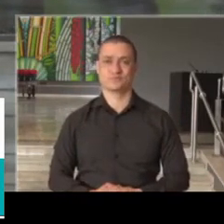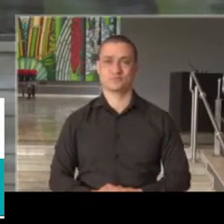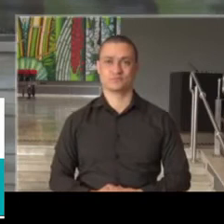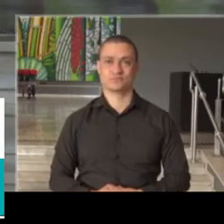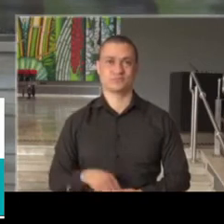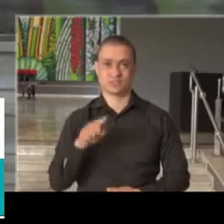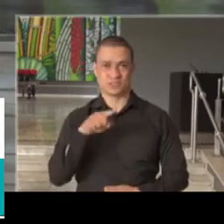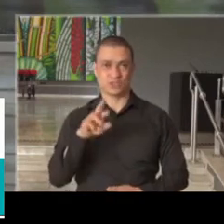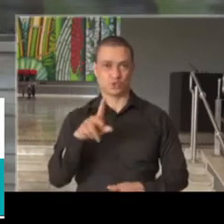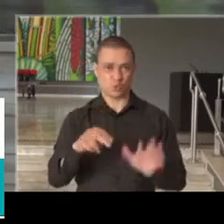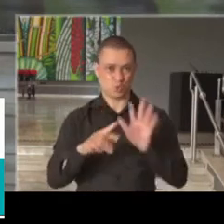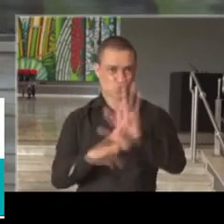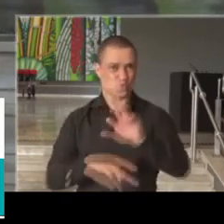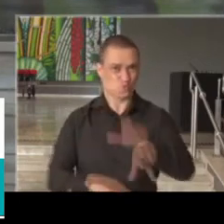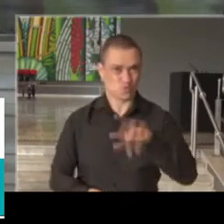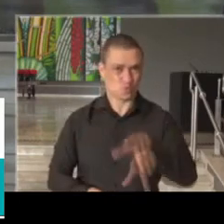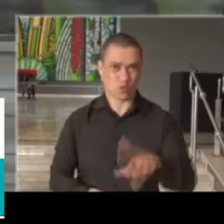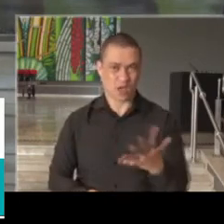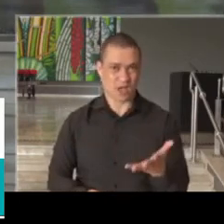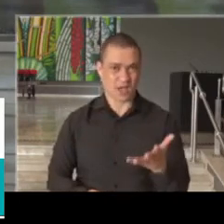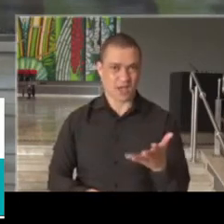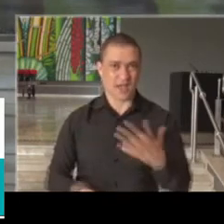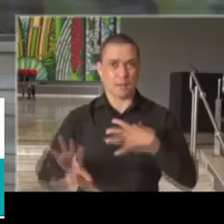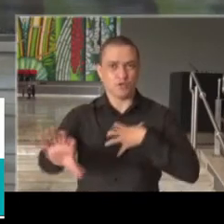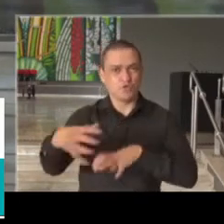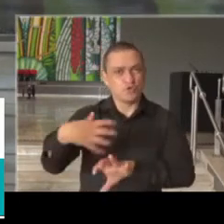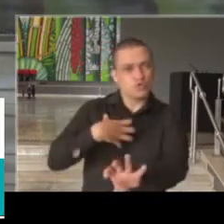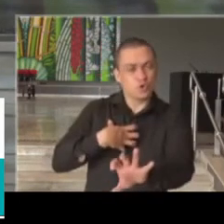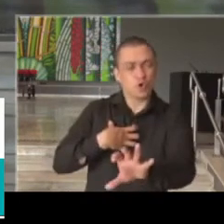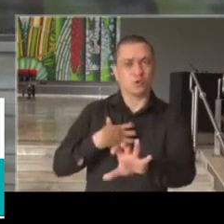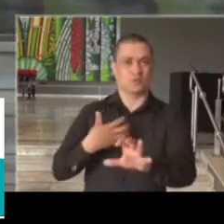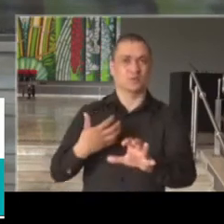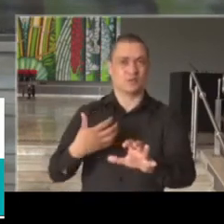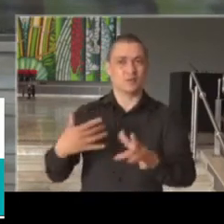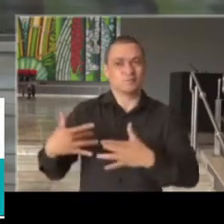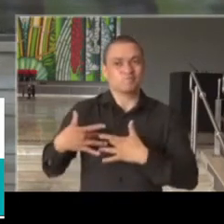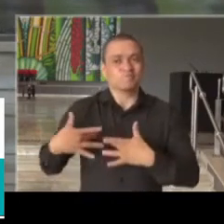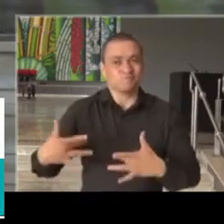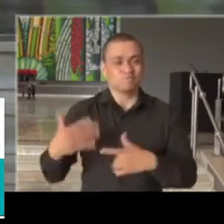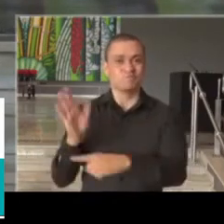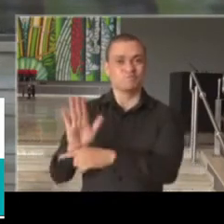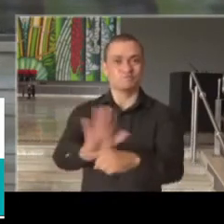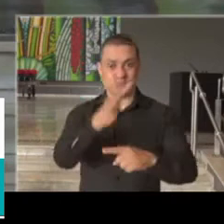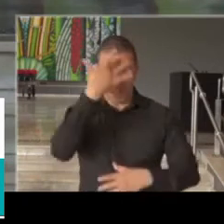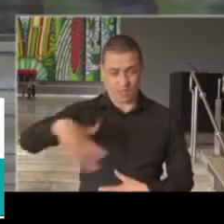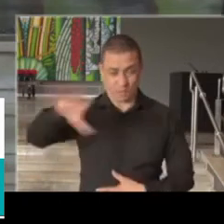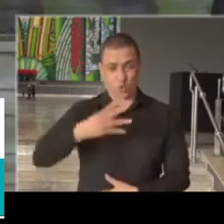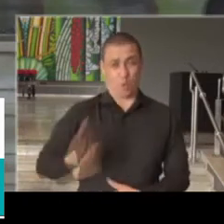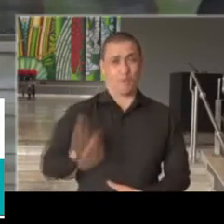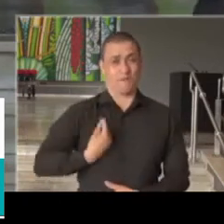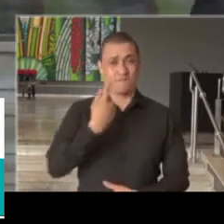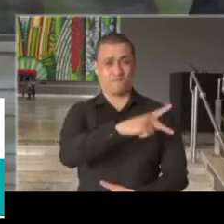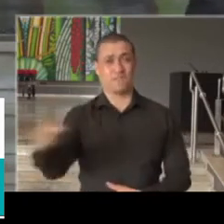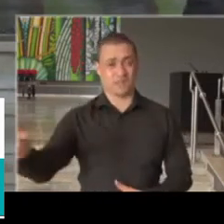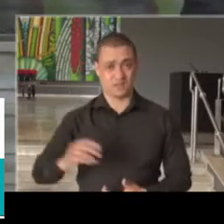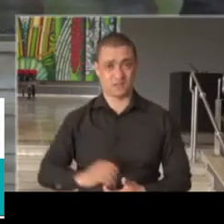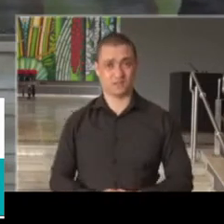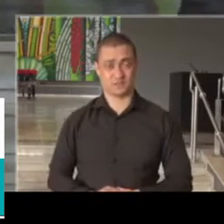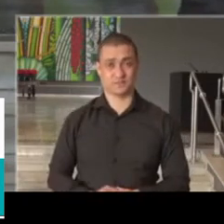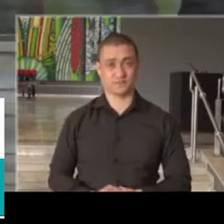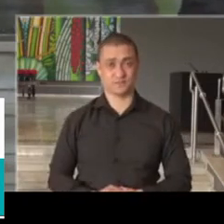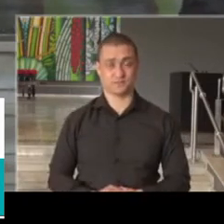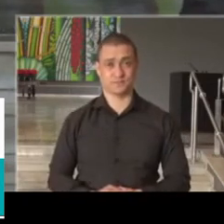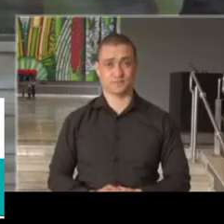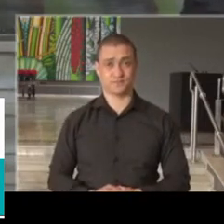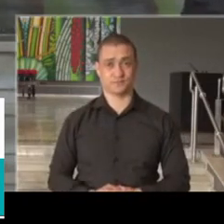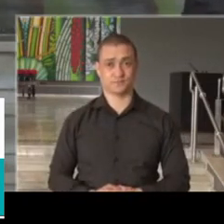Isso não representa a compaixão mínima que uma pessoa deve ter pela vida e pela existência.